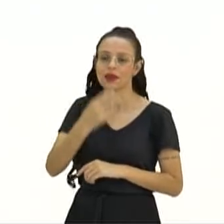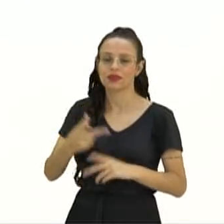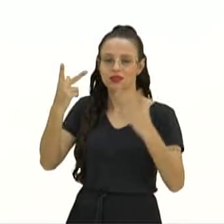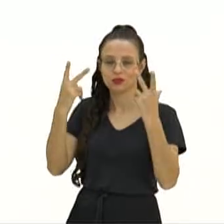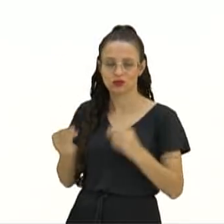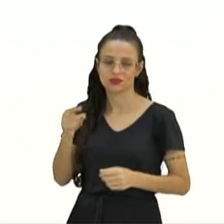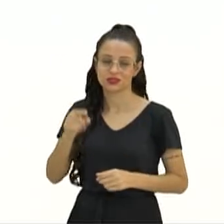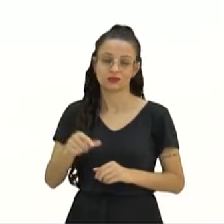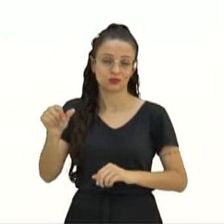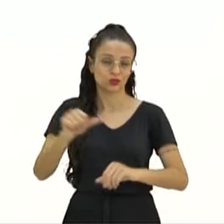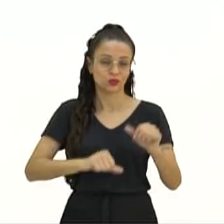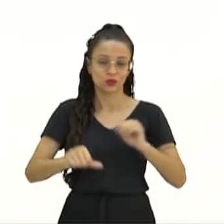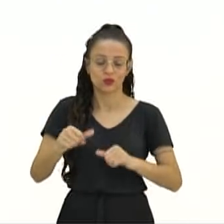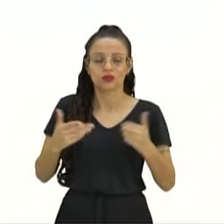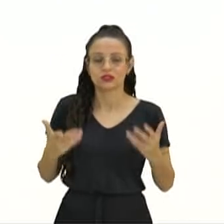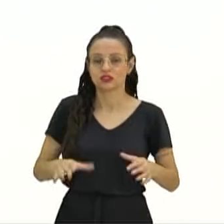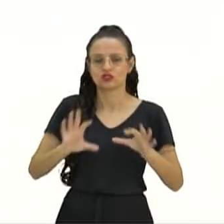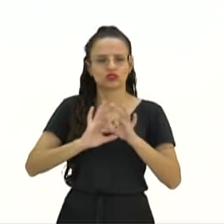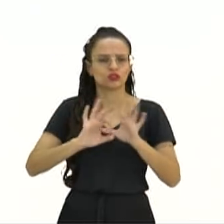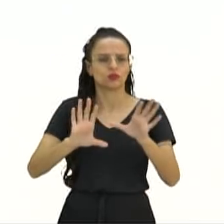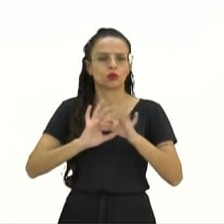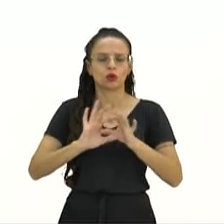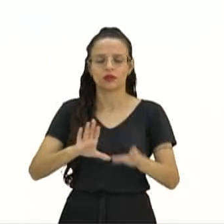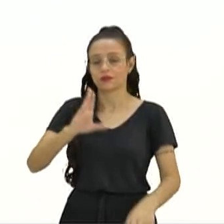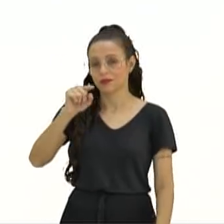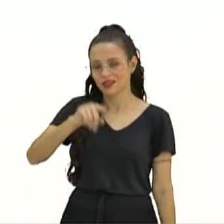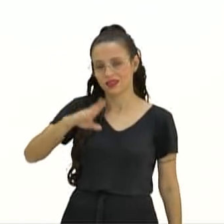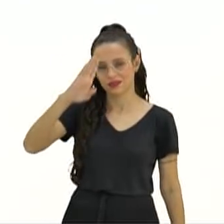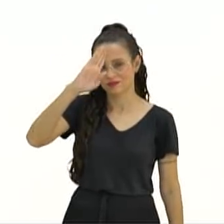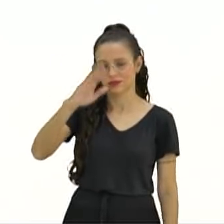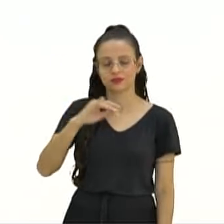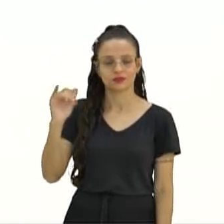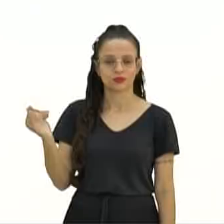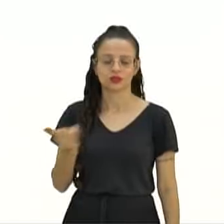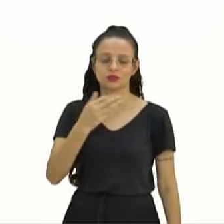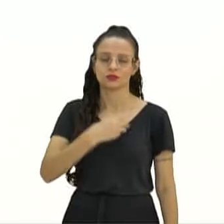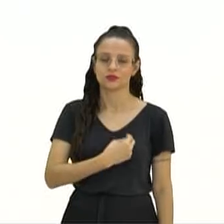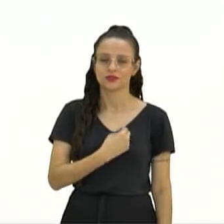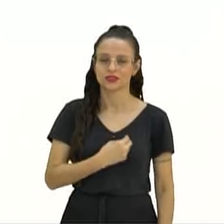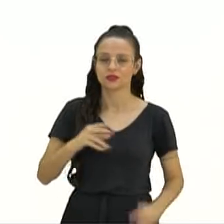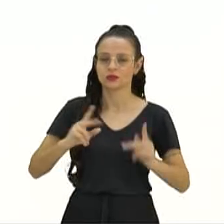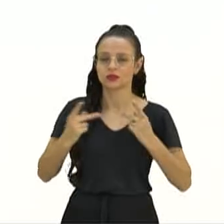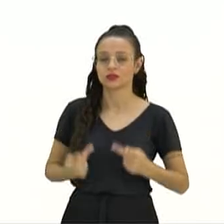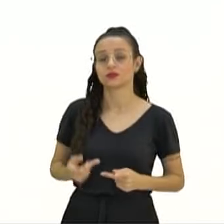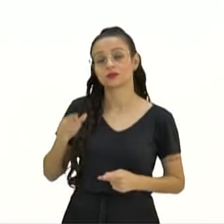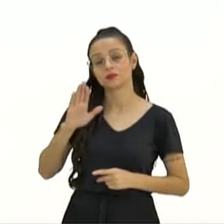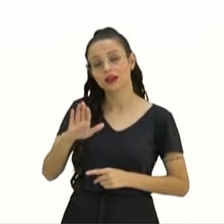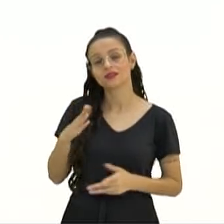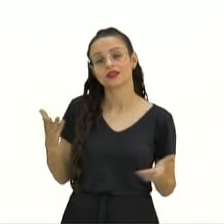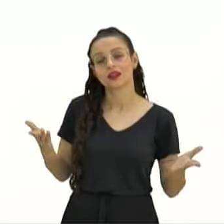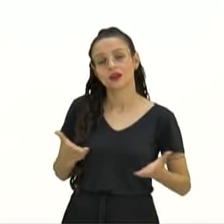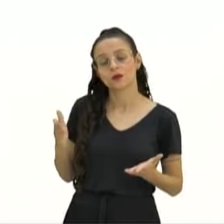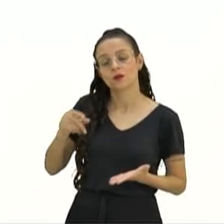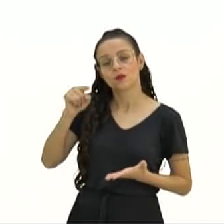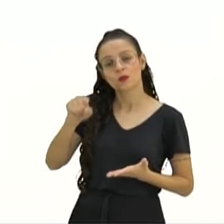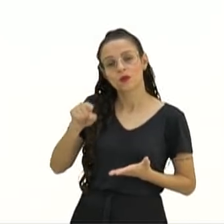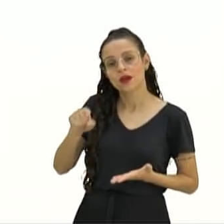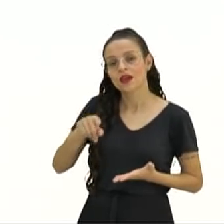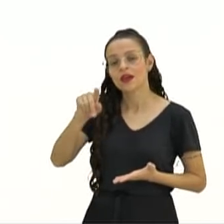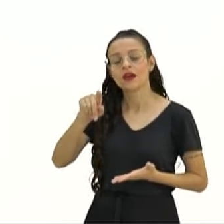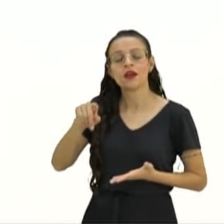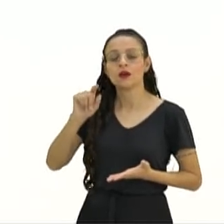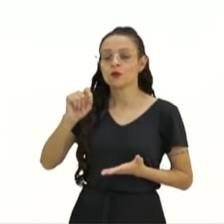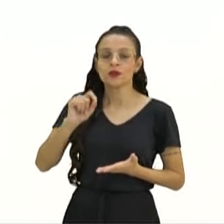se modificou, né? Disponível ali, essencial para a vida do ser humano, mas ela é vista agora como um recurso e não como